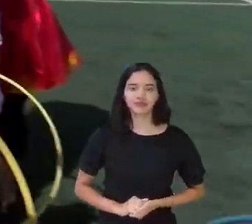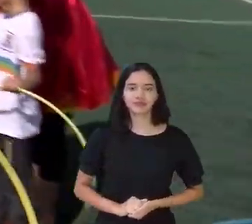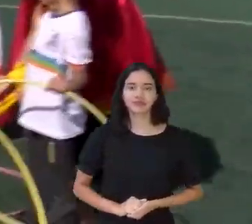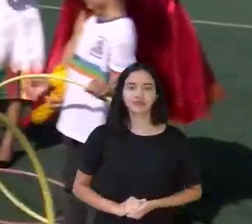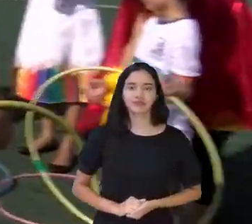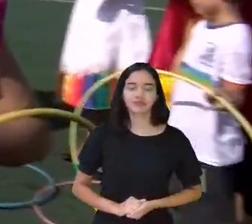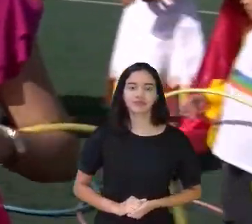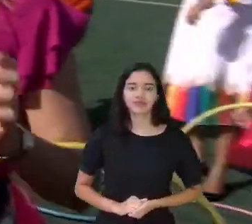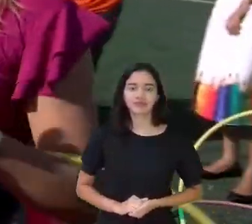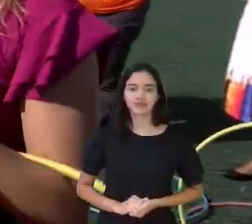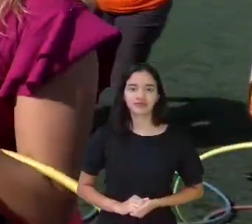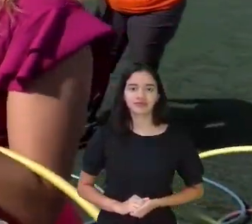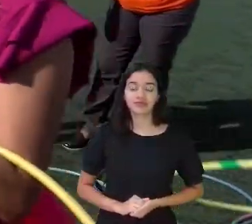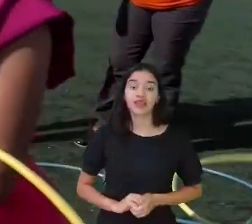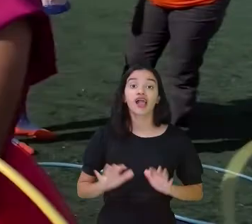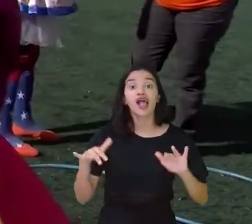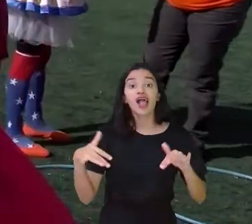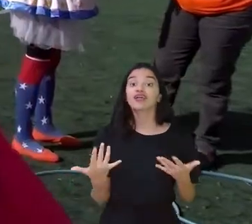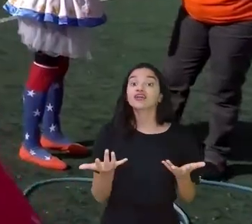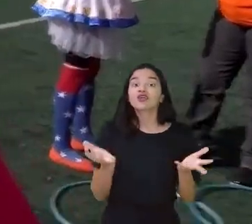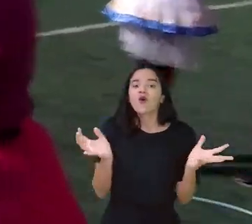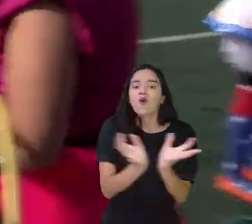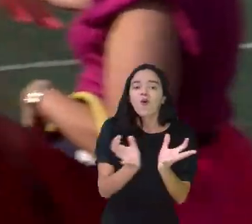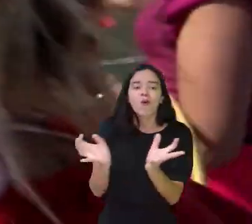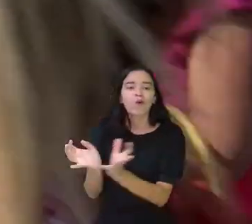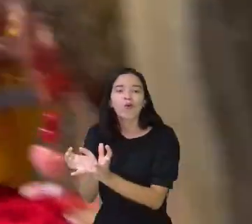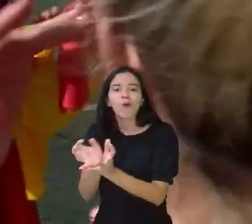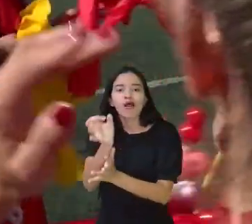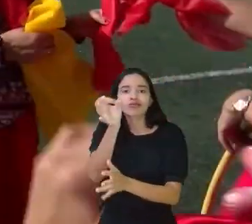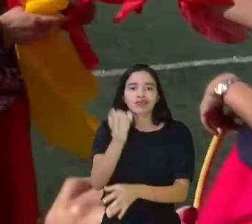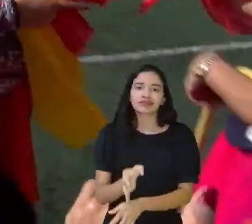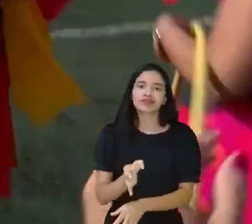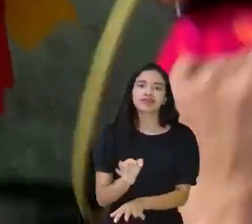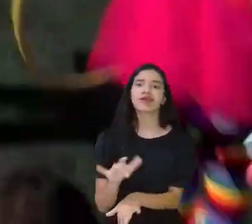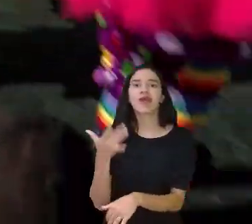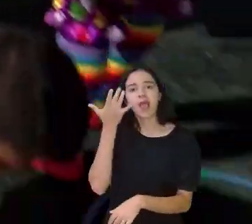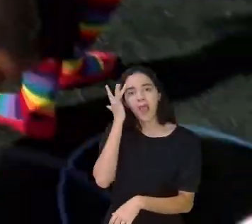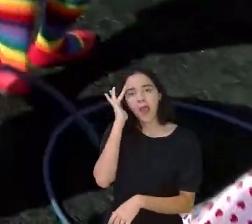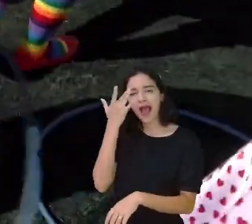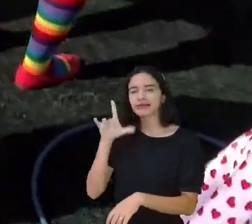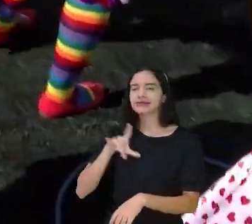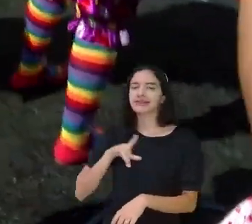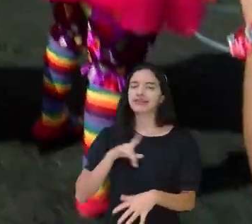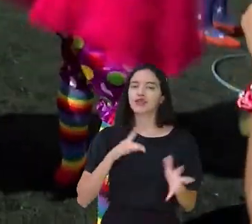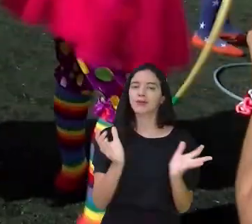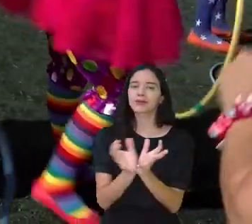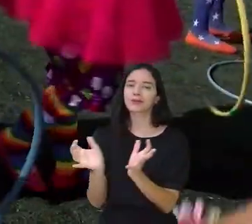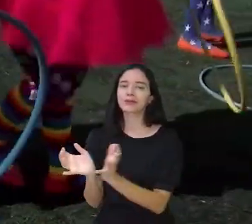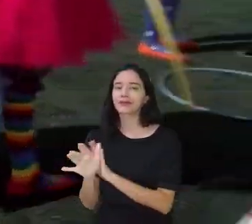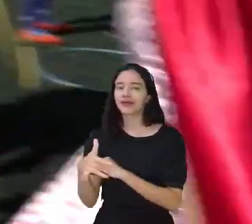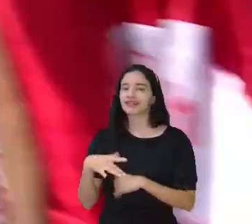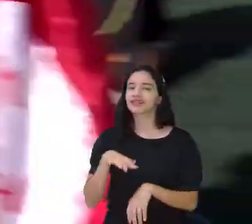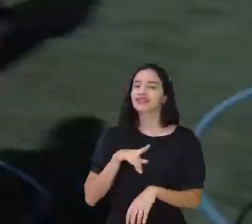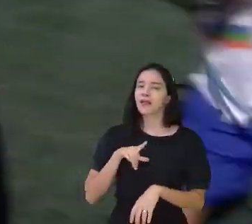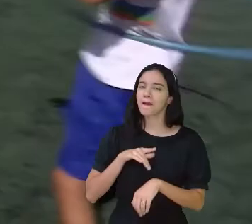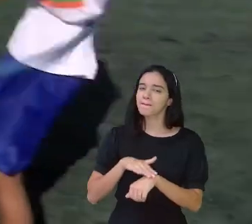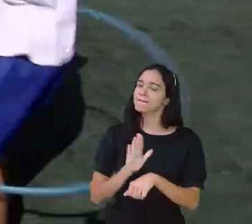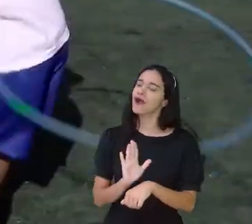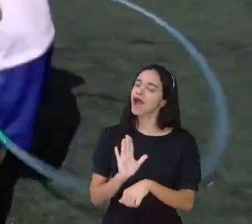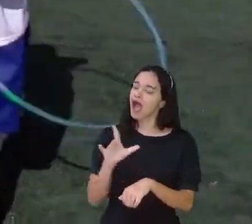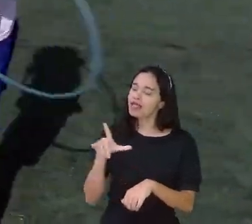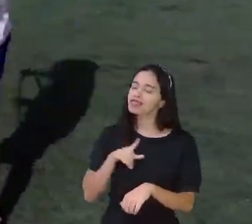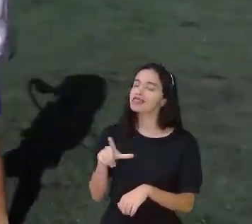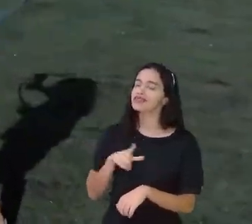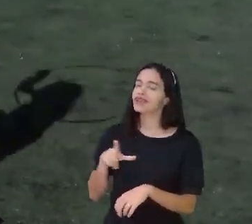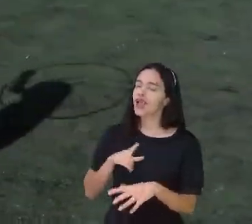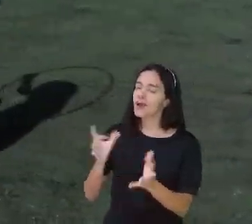Pronto. Aí. E aí, até a equipe tá certo? Eu acho que tem gente que tem mais, né? E aí, tá tem todo mundo certo? Mais?